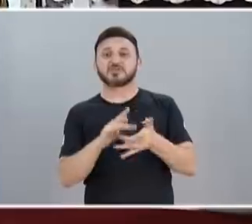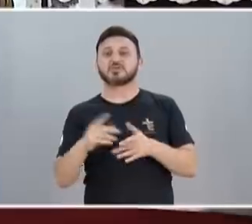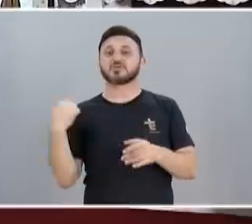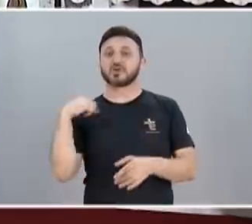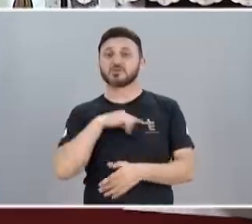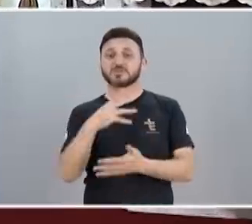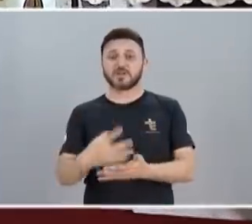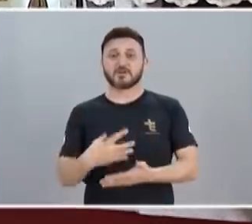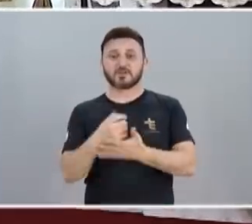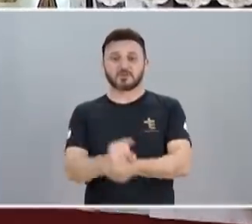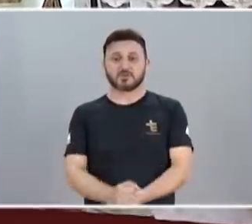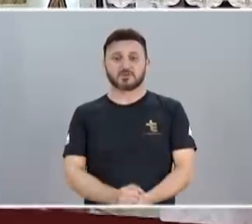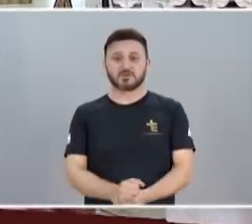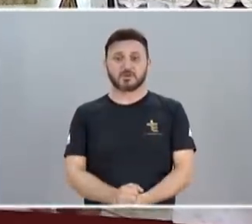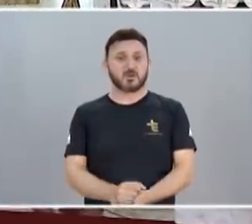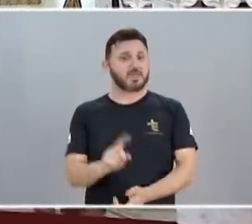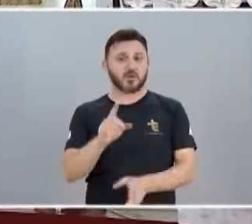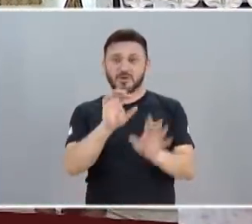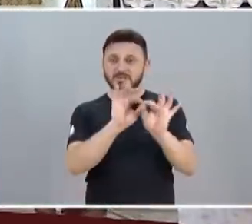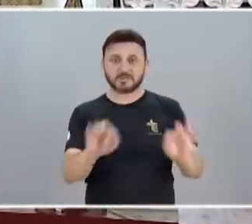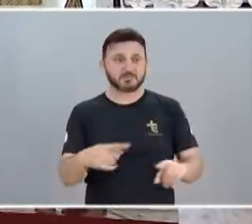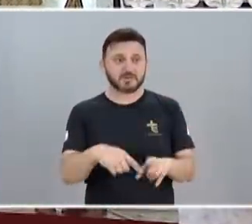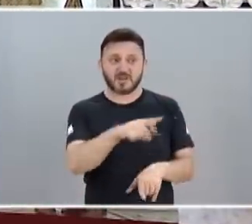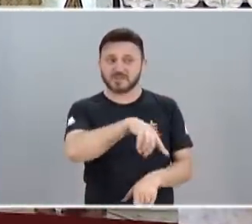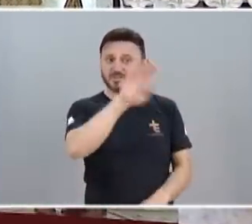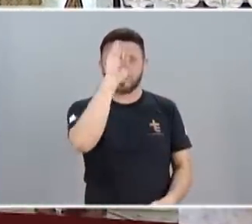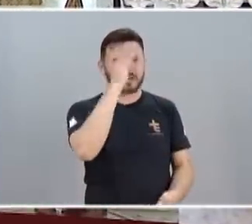nosso Salvador, não é simples.